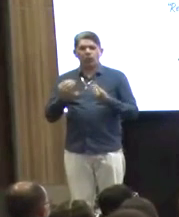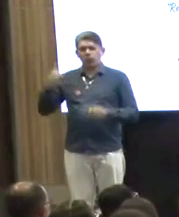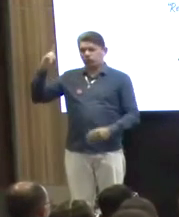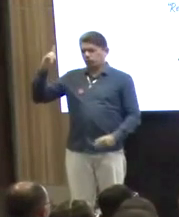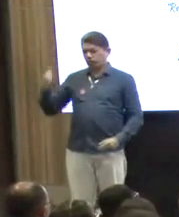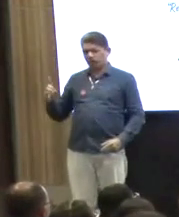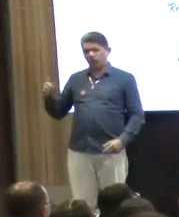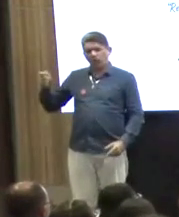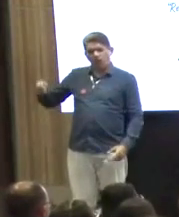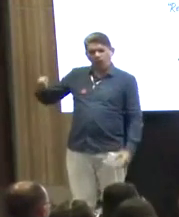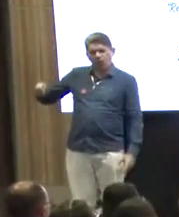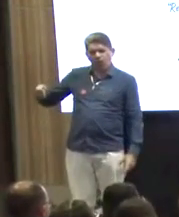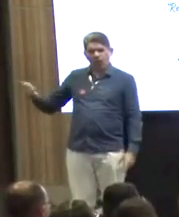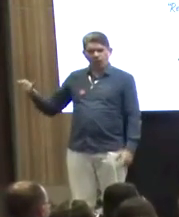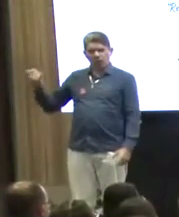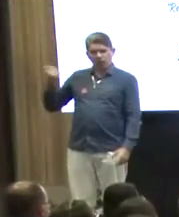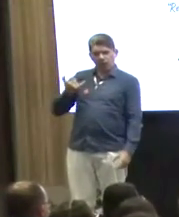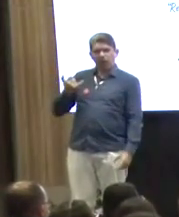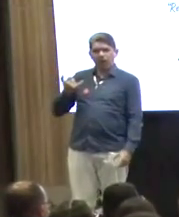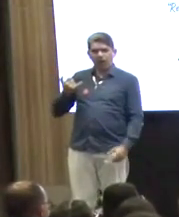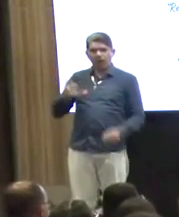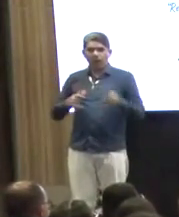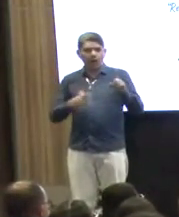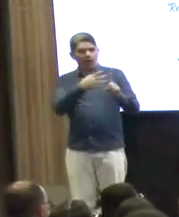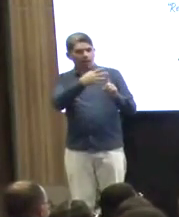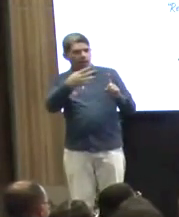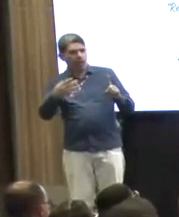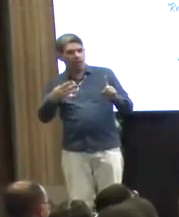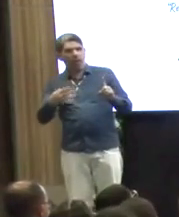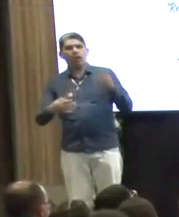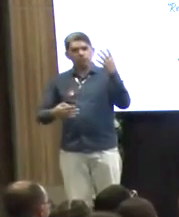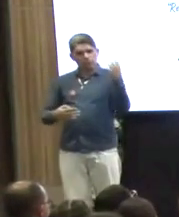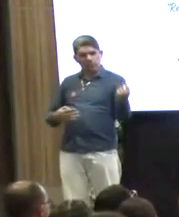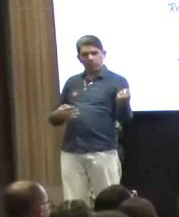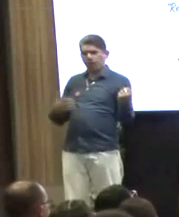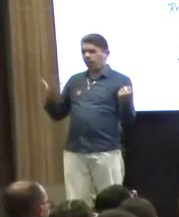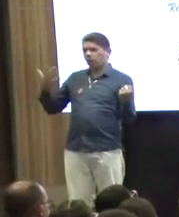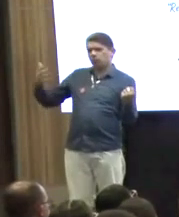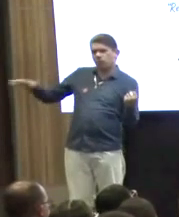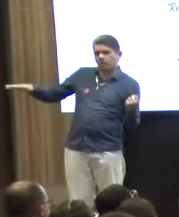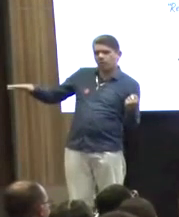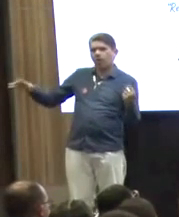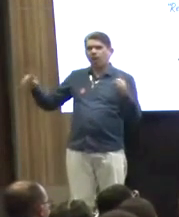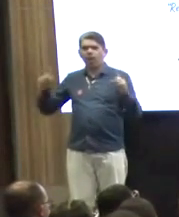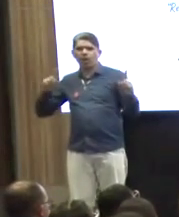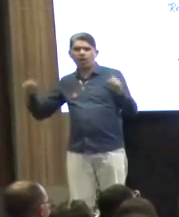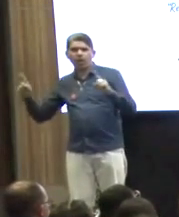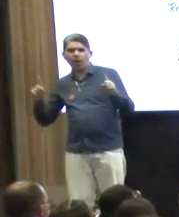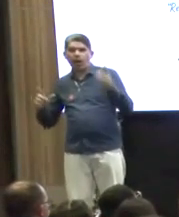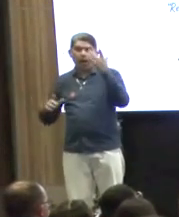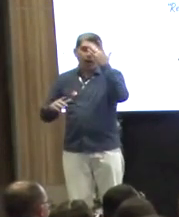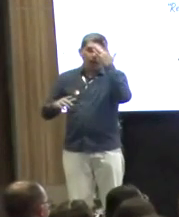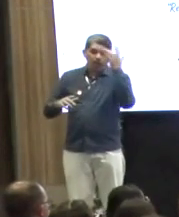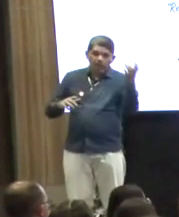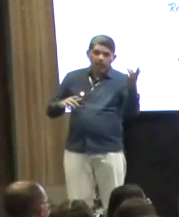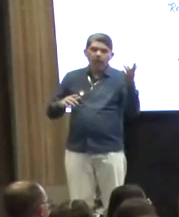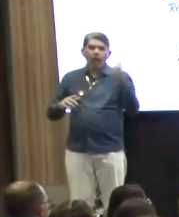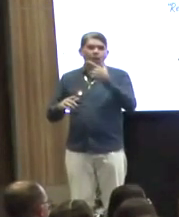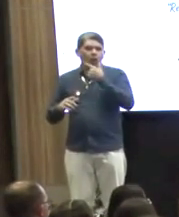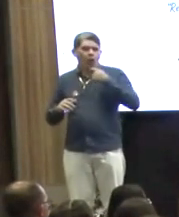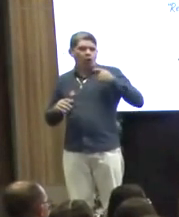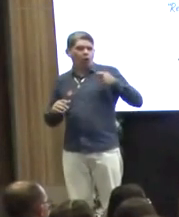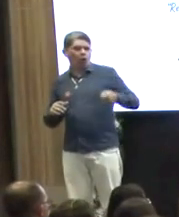estão dizendo, né, o movimento LGBT está dizendo que essa sexualidade é socialmente construída, então de manhã você acorda hétero, na hora do almoço, na